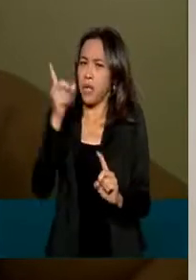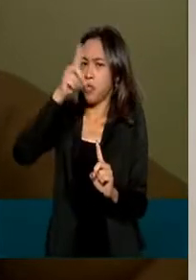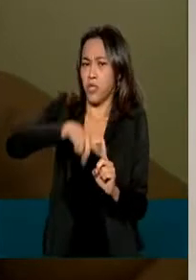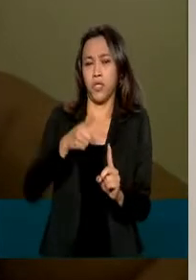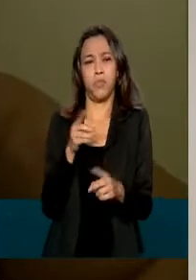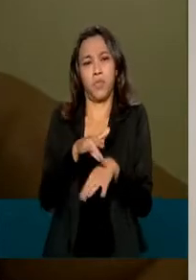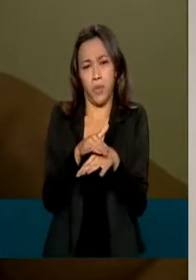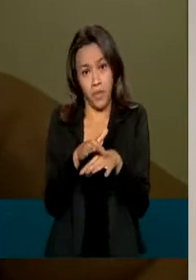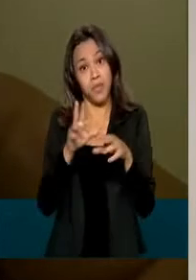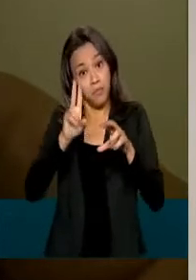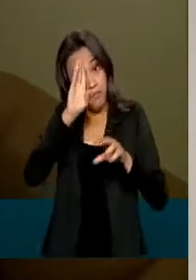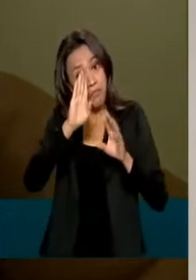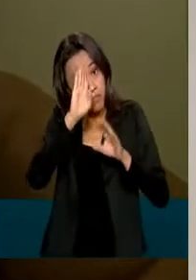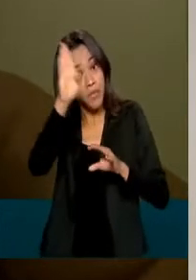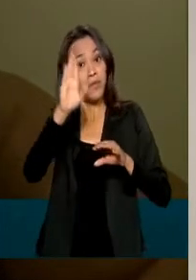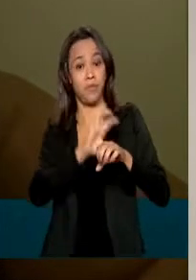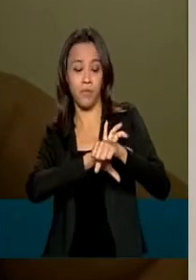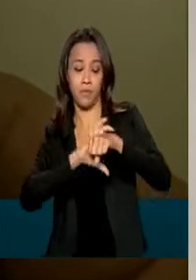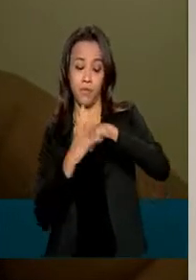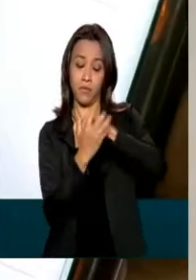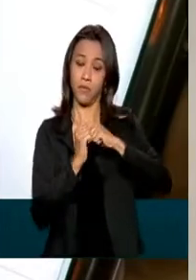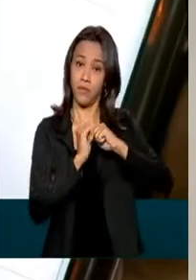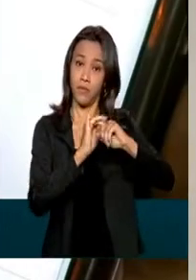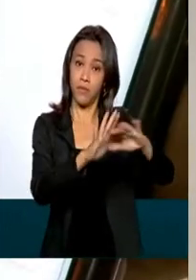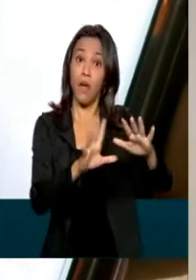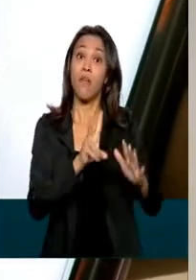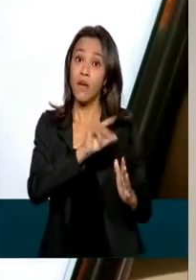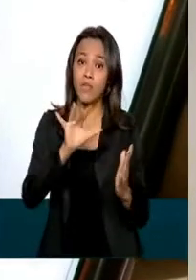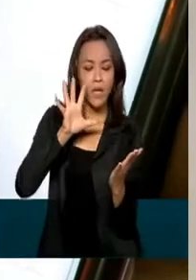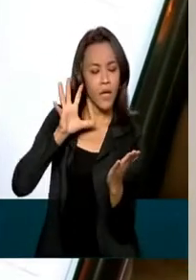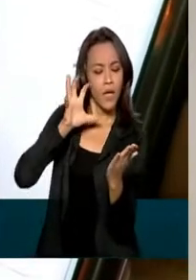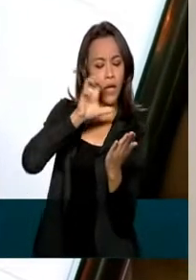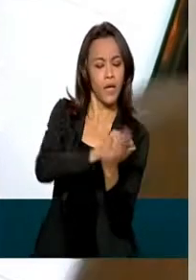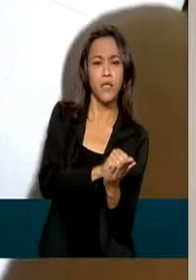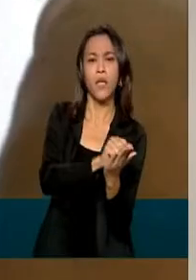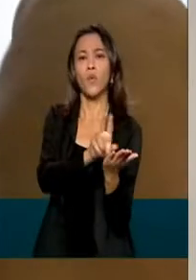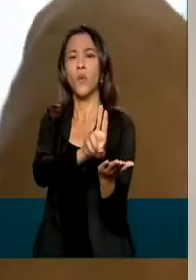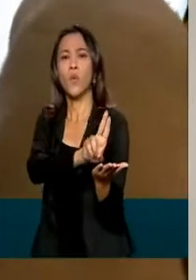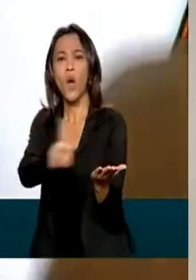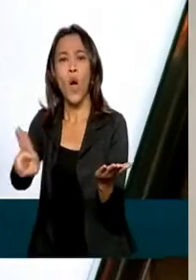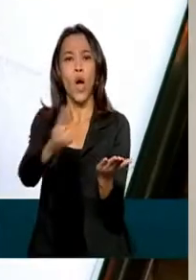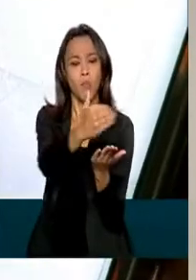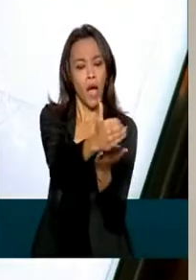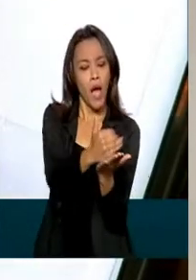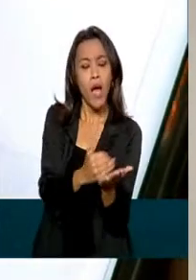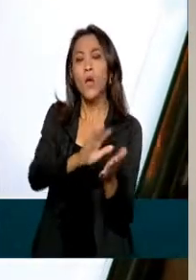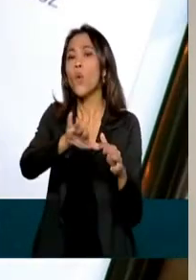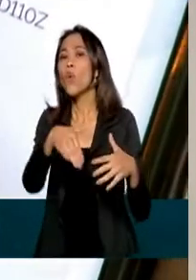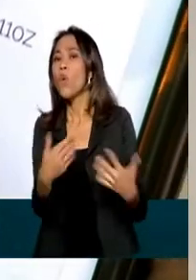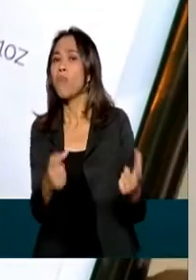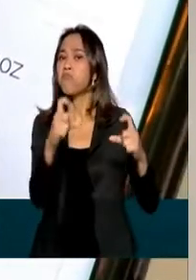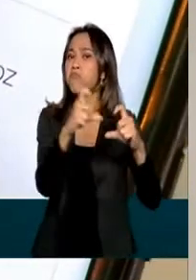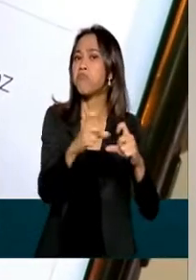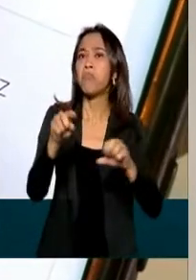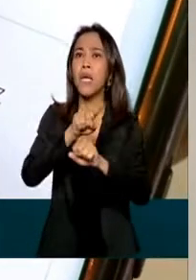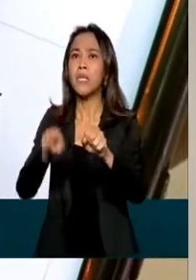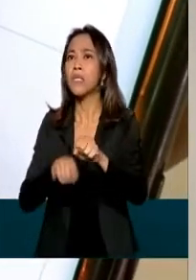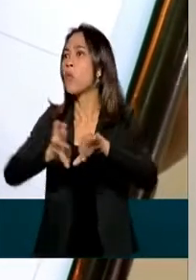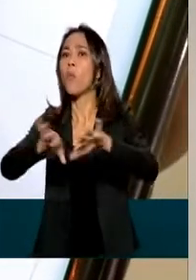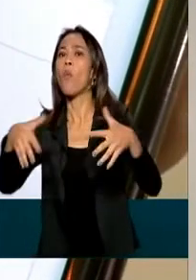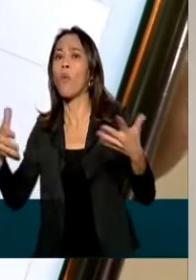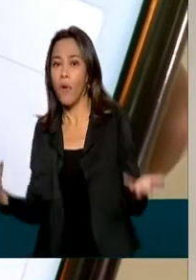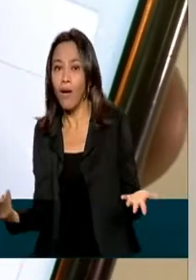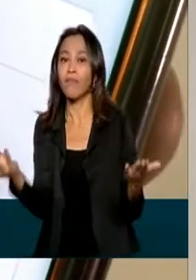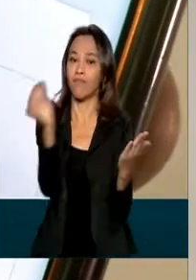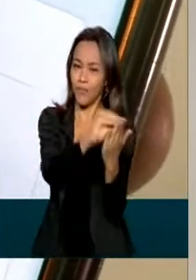da Covid-19. Nesse caso, ficará registrado o nome e o lote da dose aplicada. Tudo